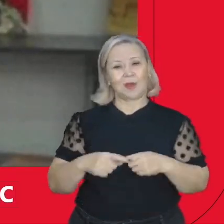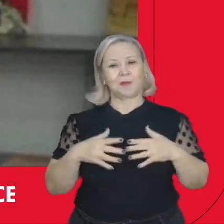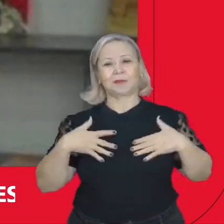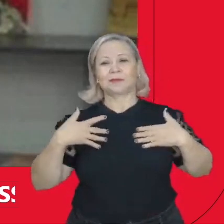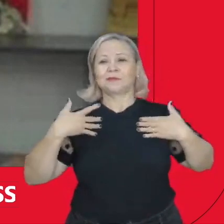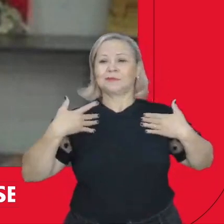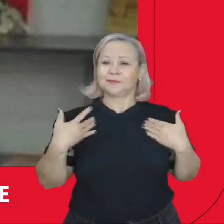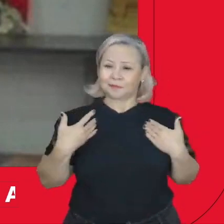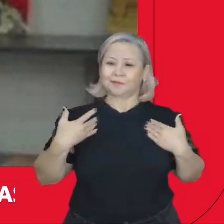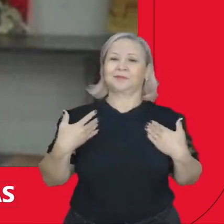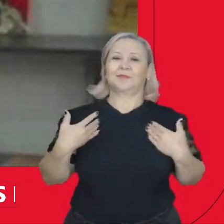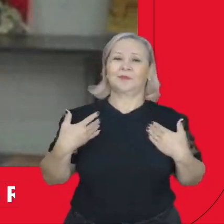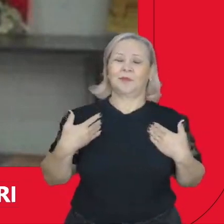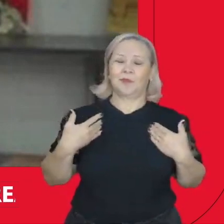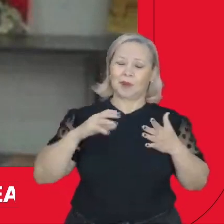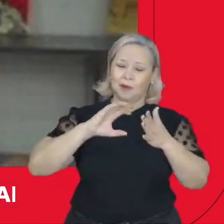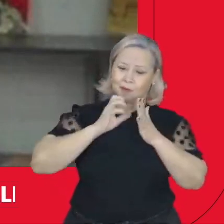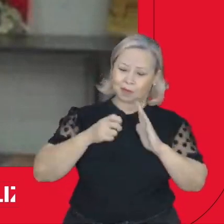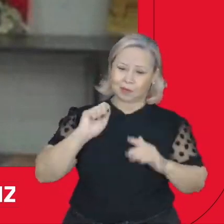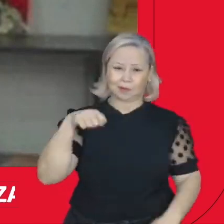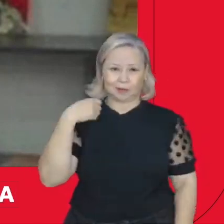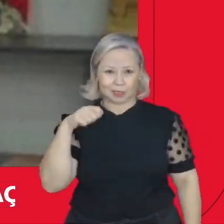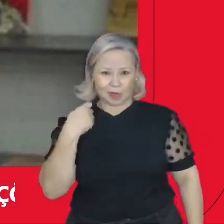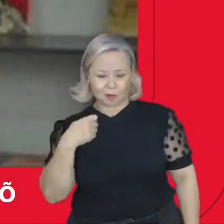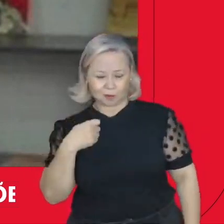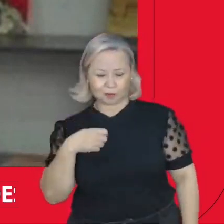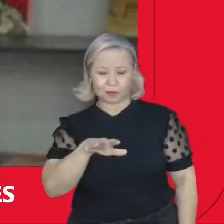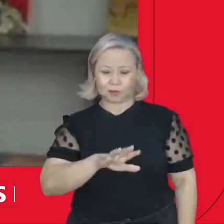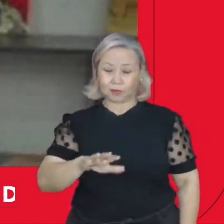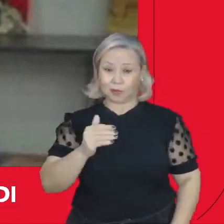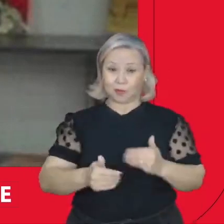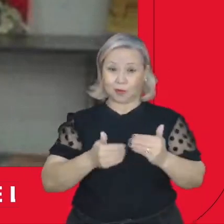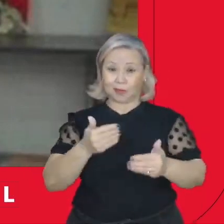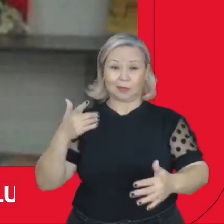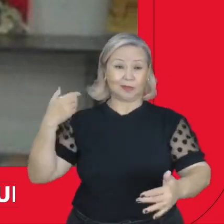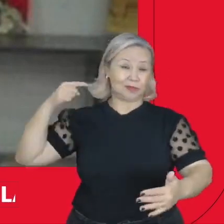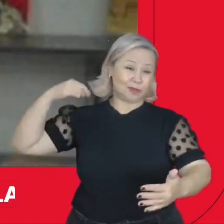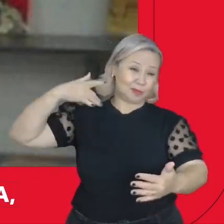esses políticos, né, esses gestores, agora como candidato a governador.